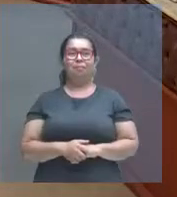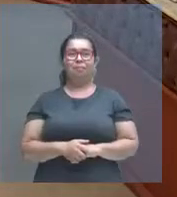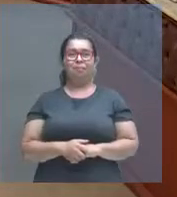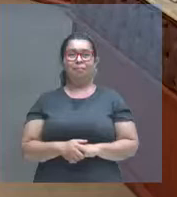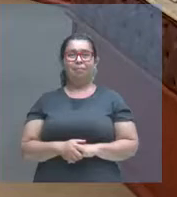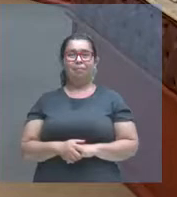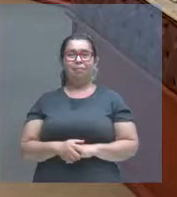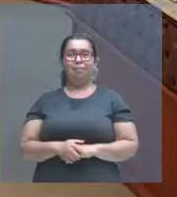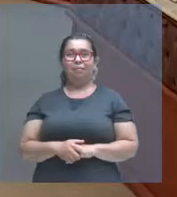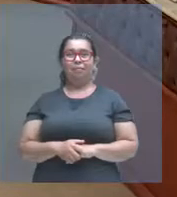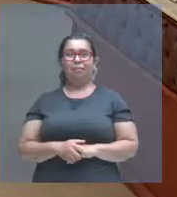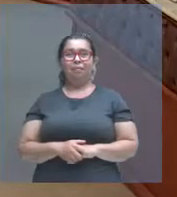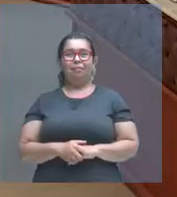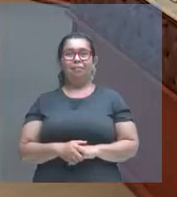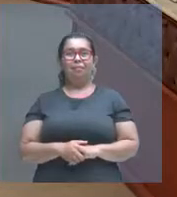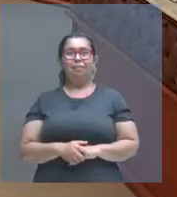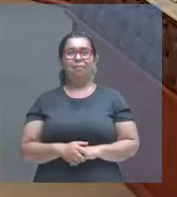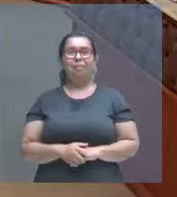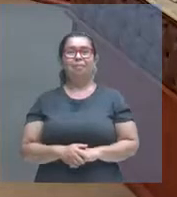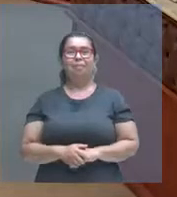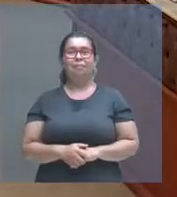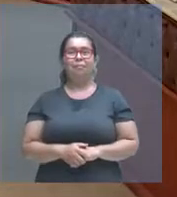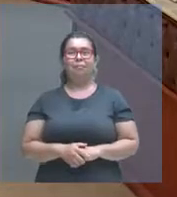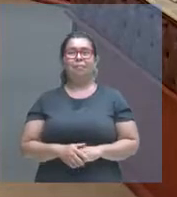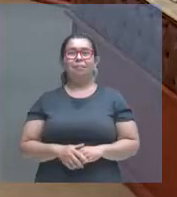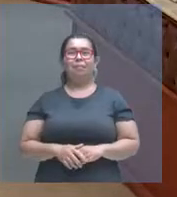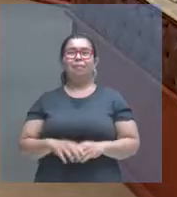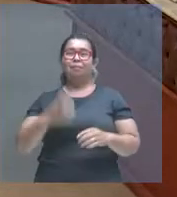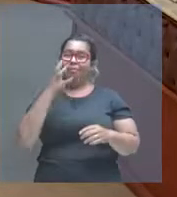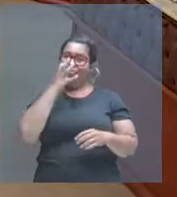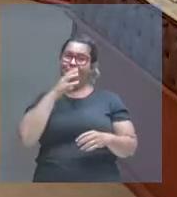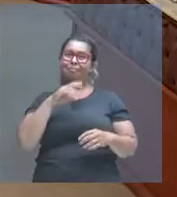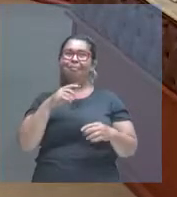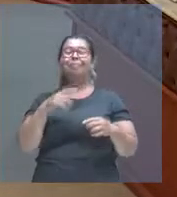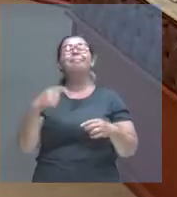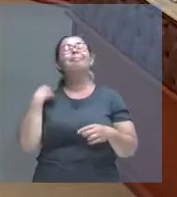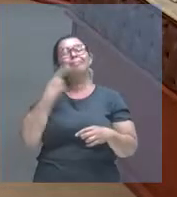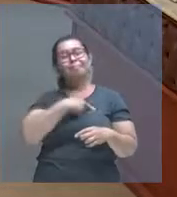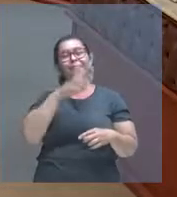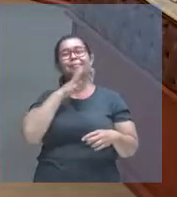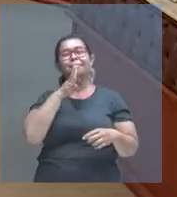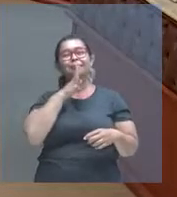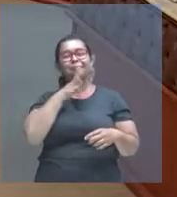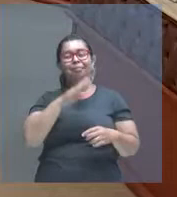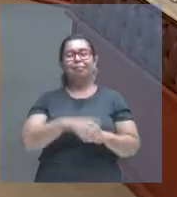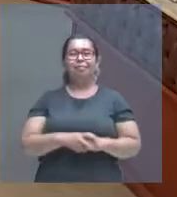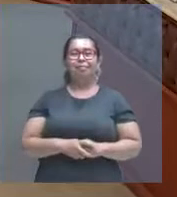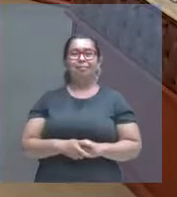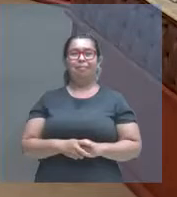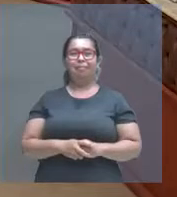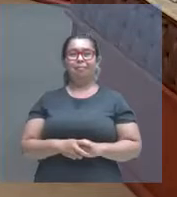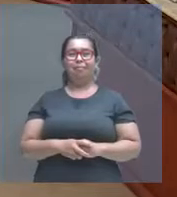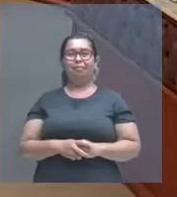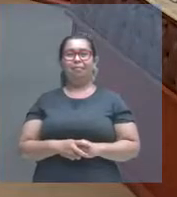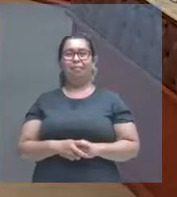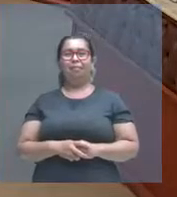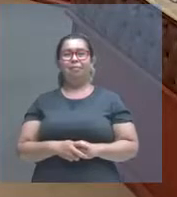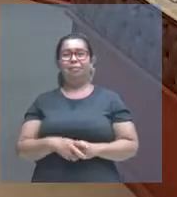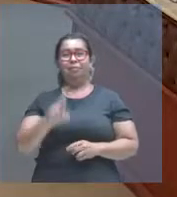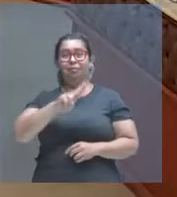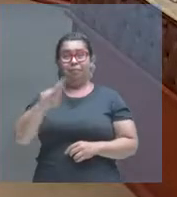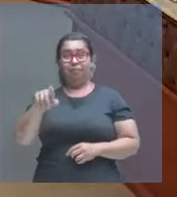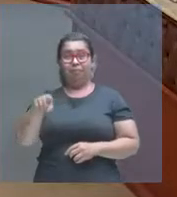a gente, desculpa, peço até desculpa, mas é o que a gente conhece ele por Alexandre Cachorrão. Né, em nome dele, eu